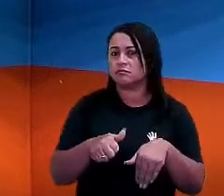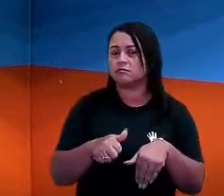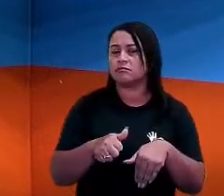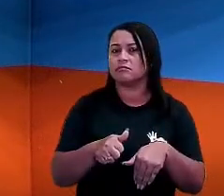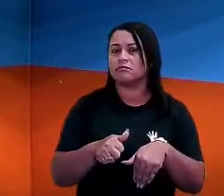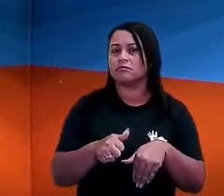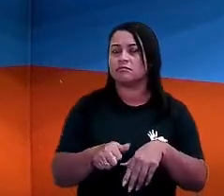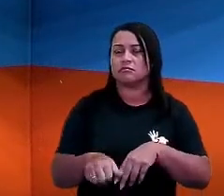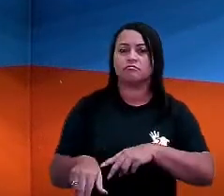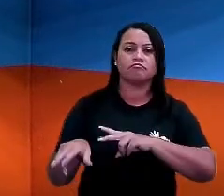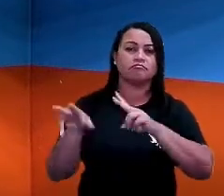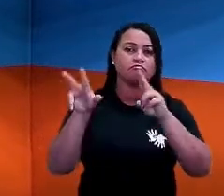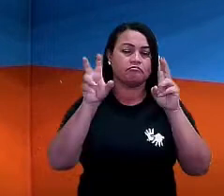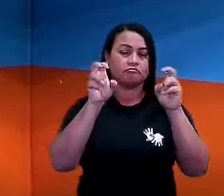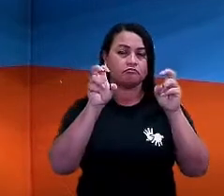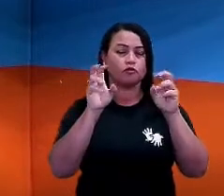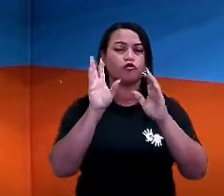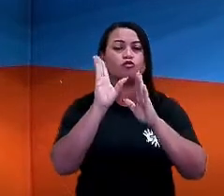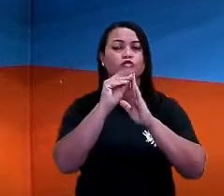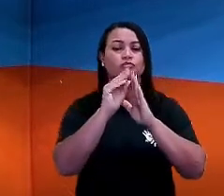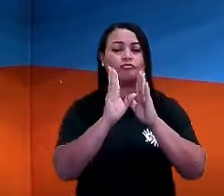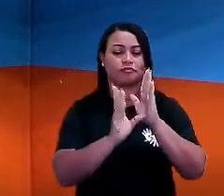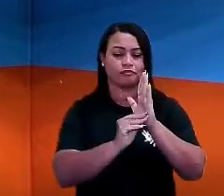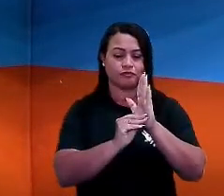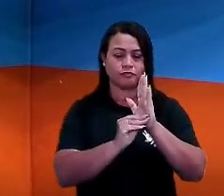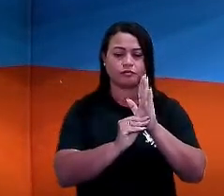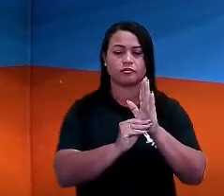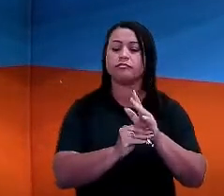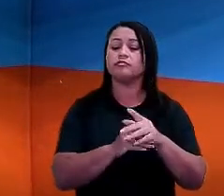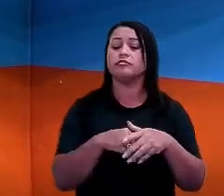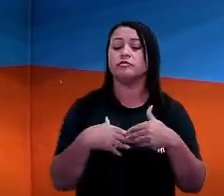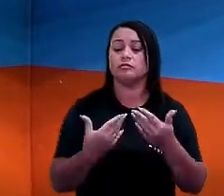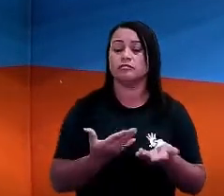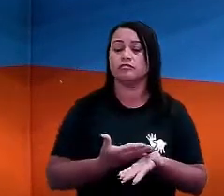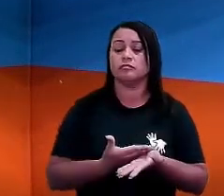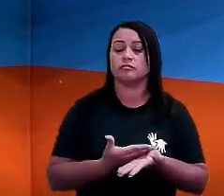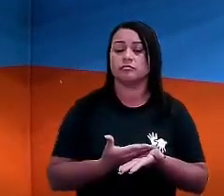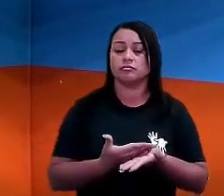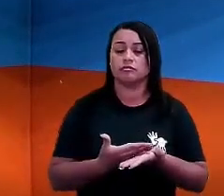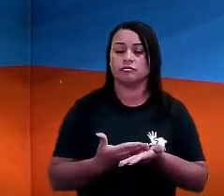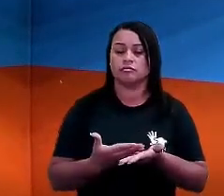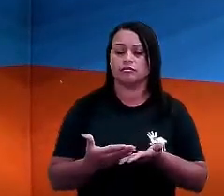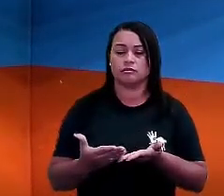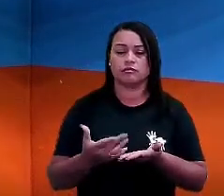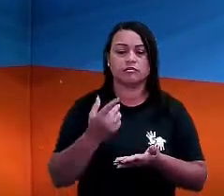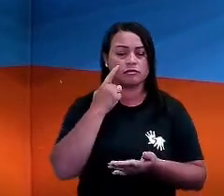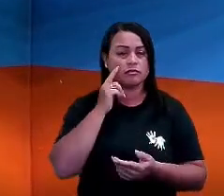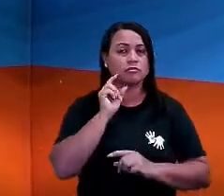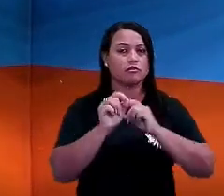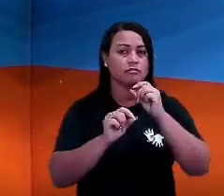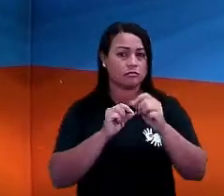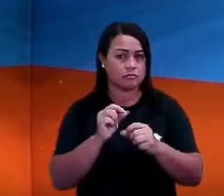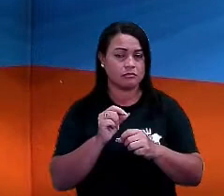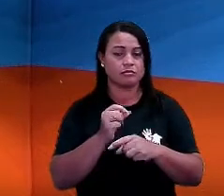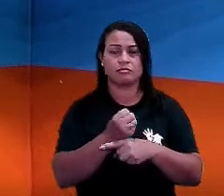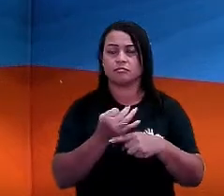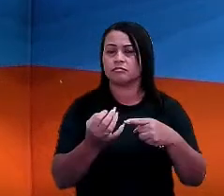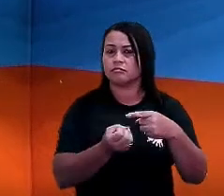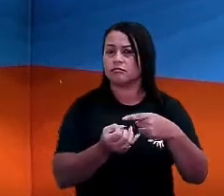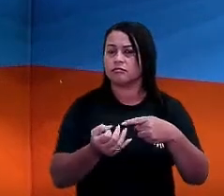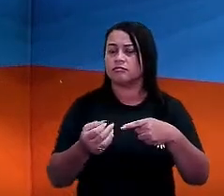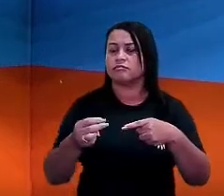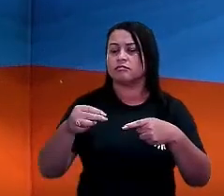esse assunto de fração, tá bom? Então, nós vamos começar logo vendo aí o que é um número